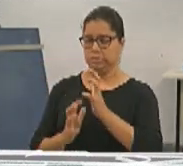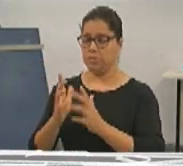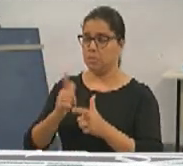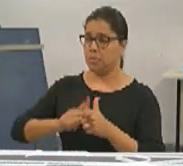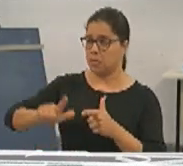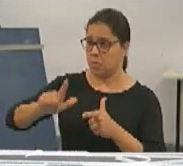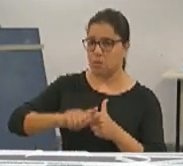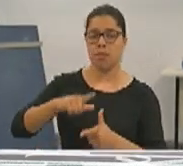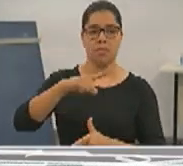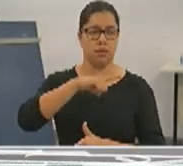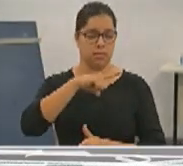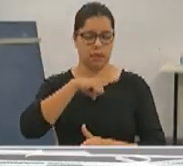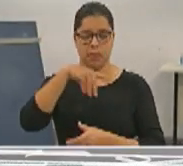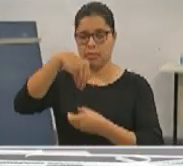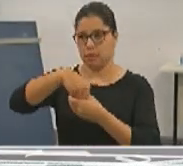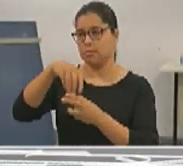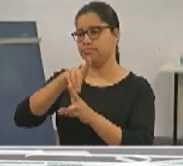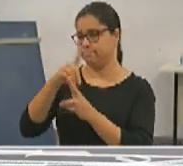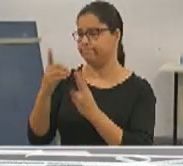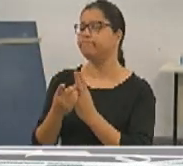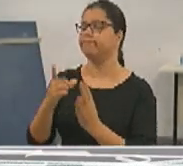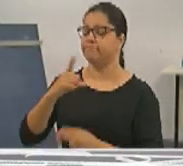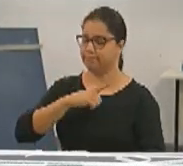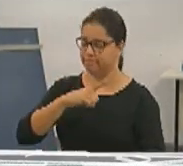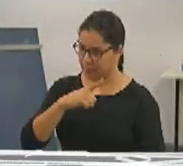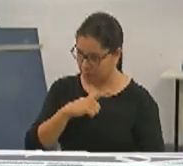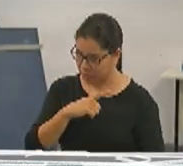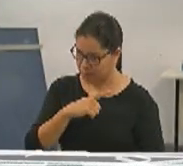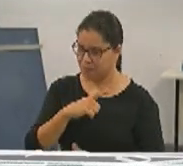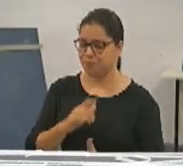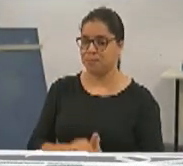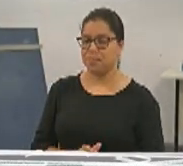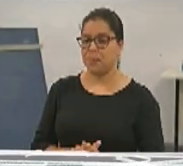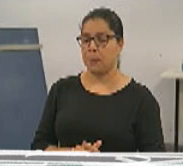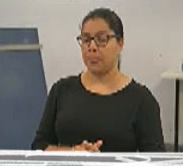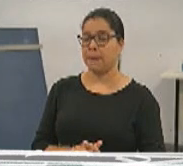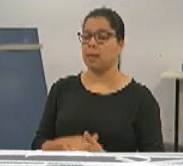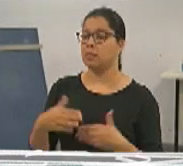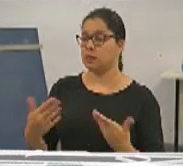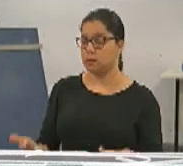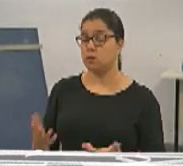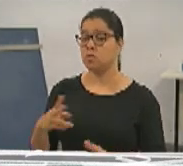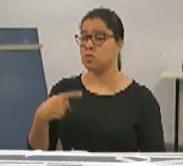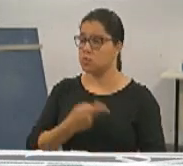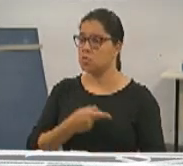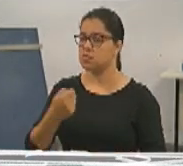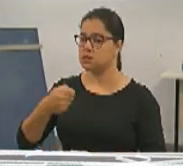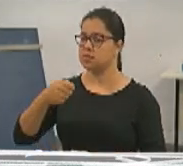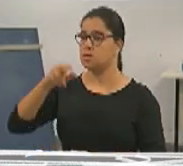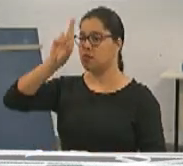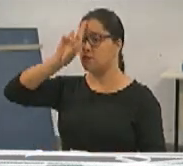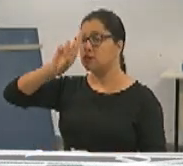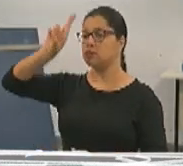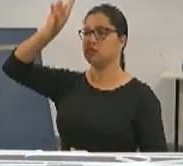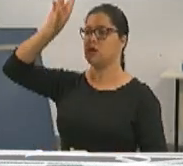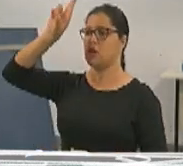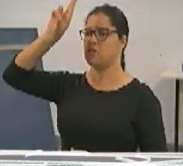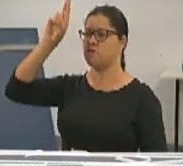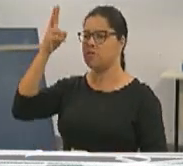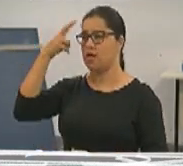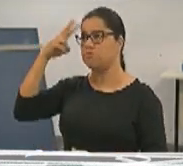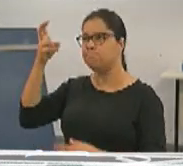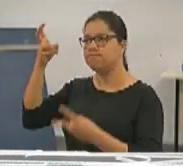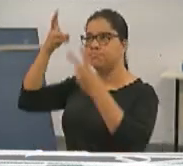existe dentro da nossa instituição, e isso acontece em função de nós não termos lideranças capazes, muitas vezes, de